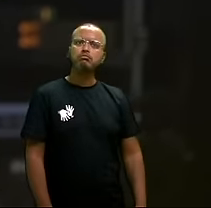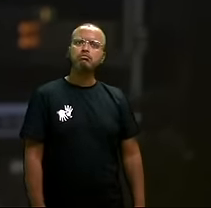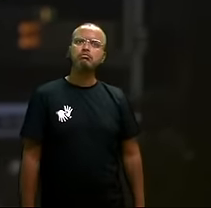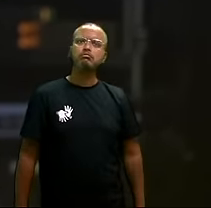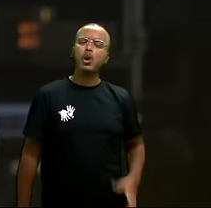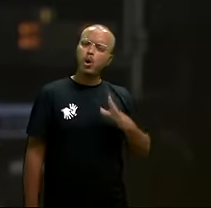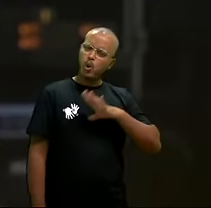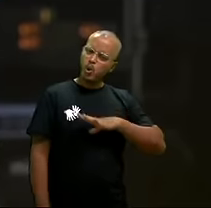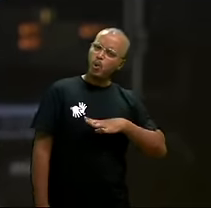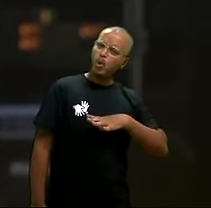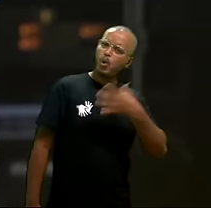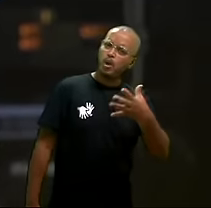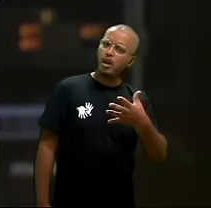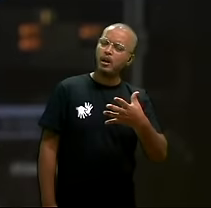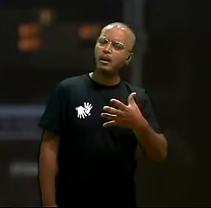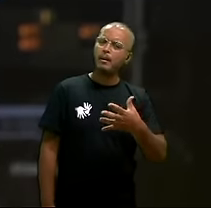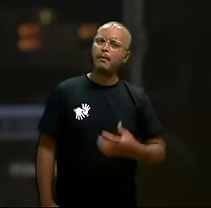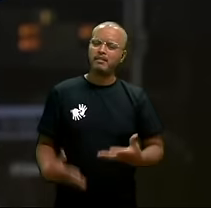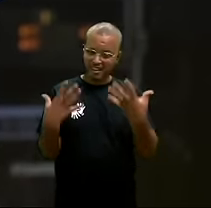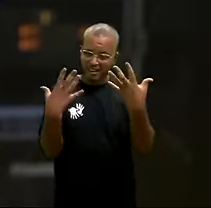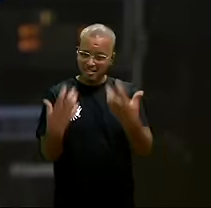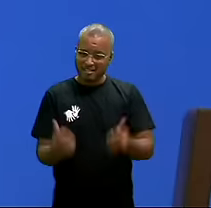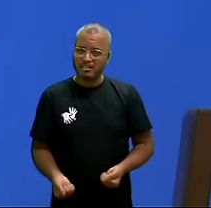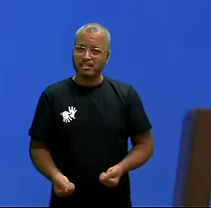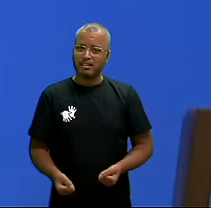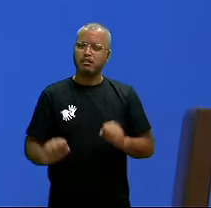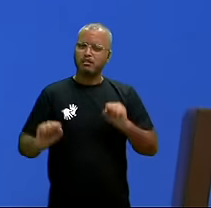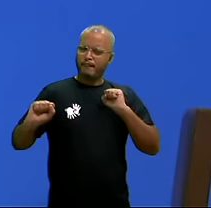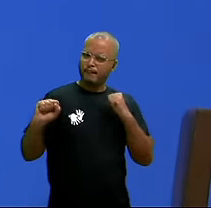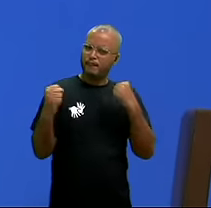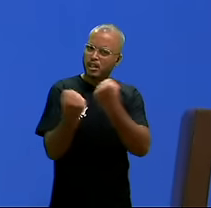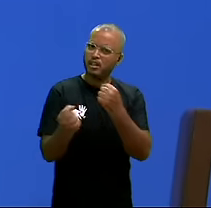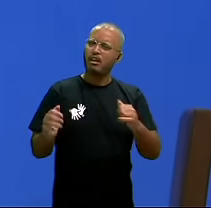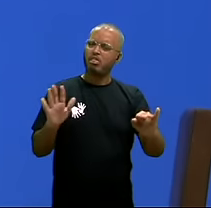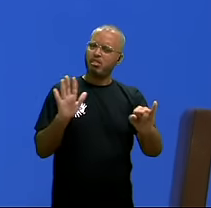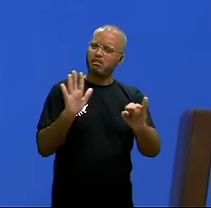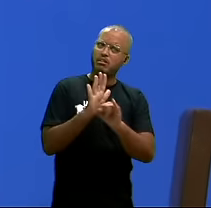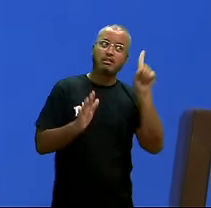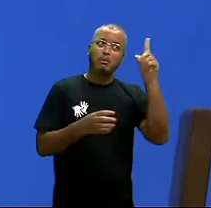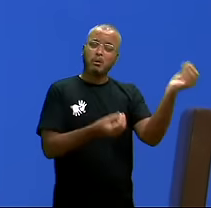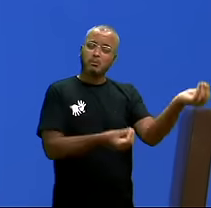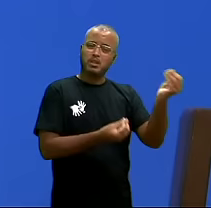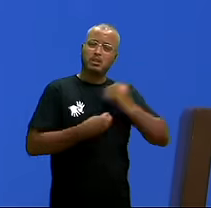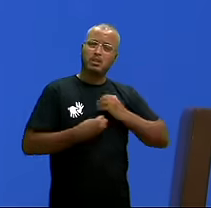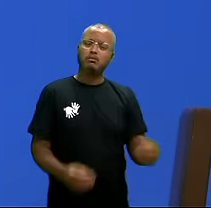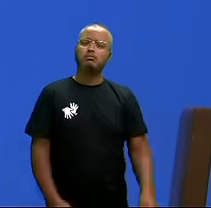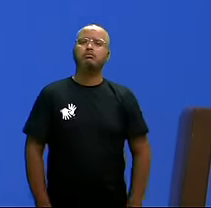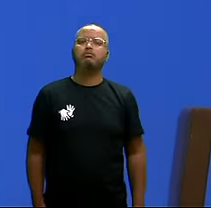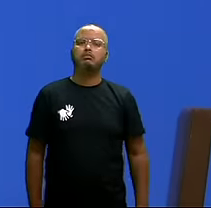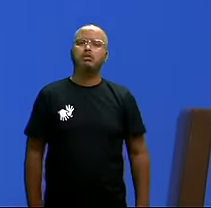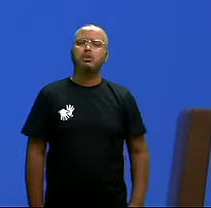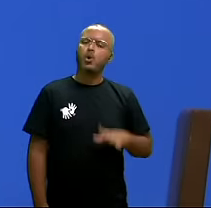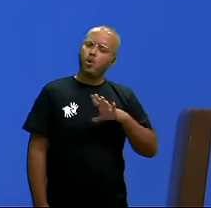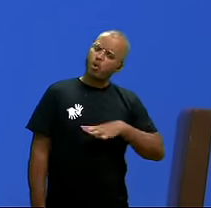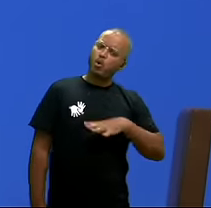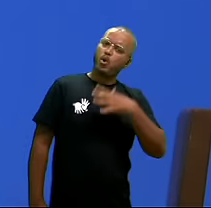Coragem para defender a identidade que Deus colocou em você. Coragem para cantar do jeito que Deus chamou para cantar.